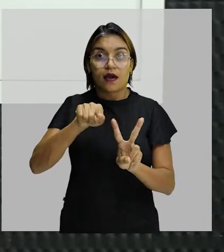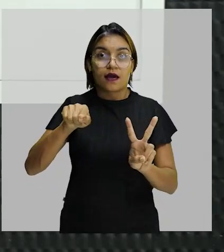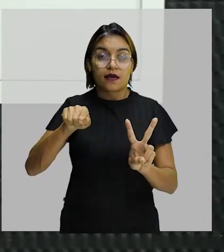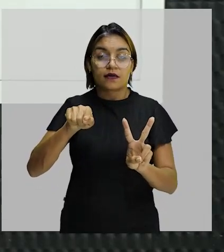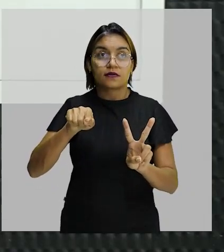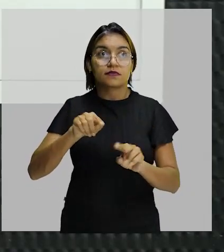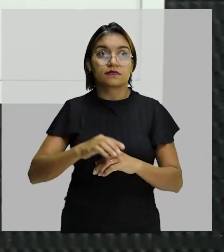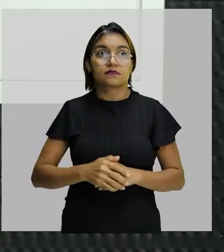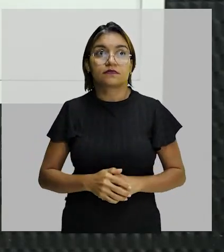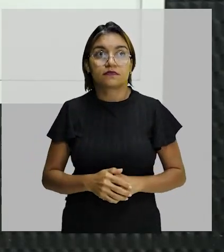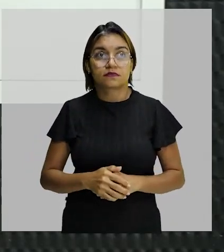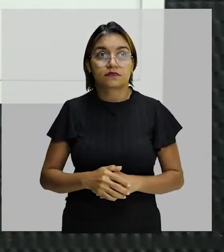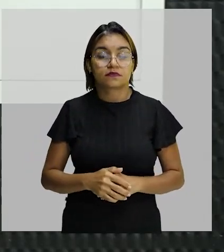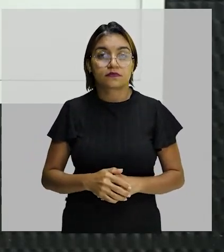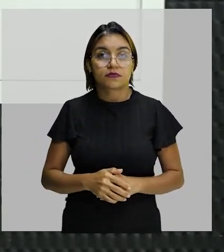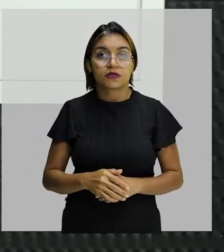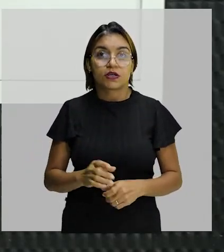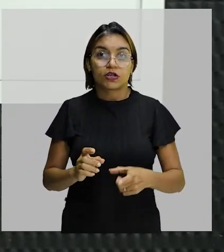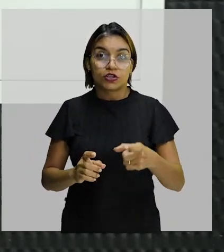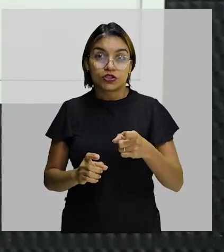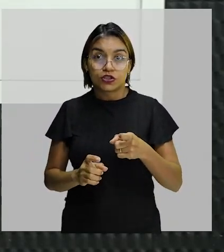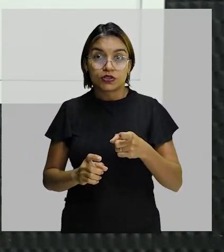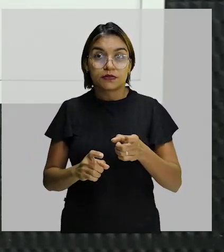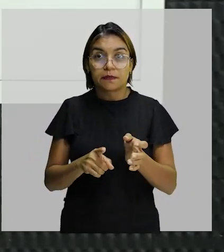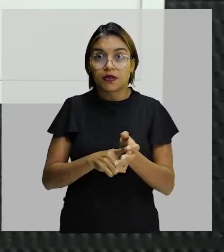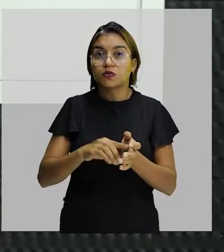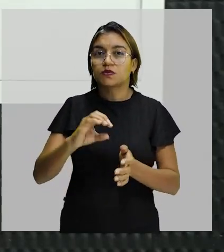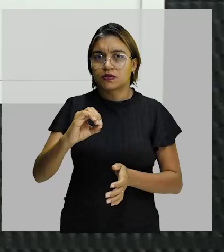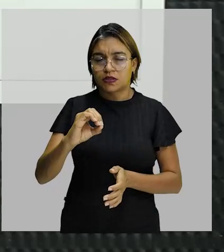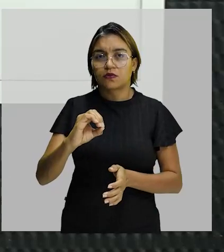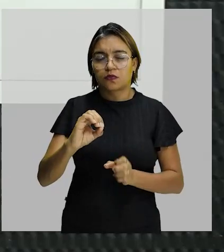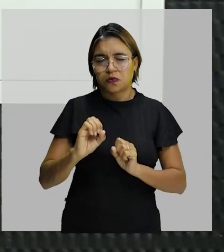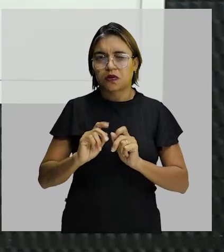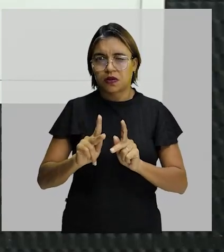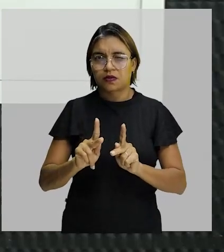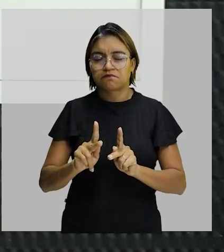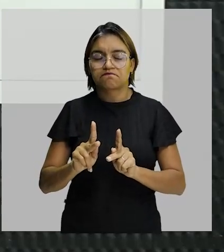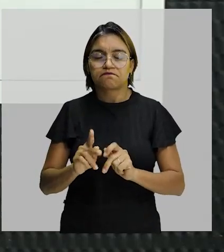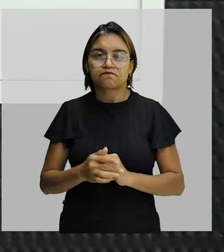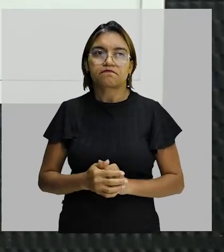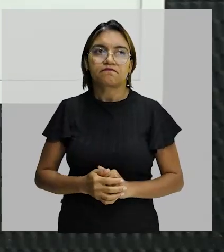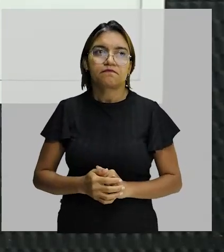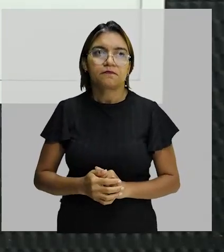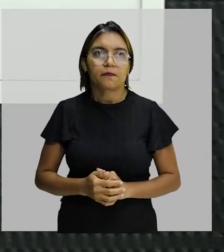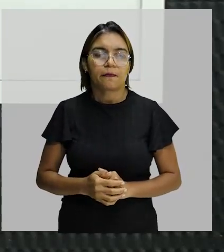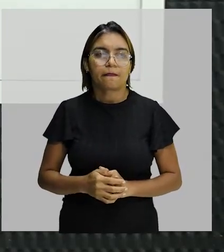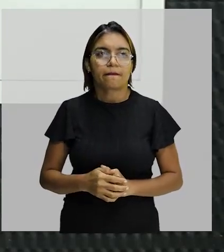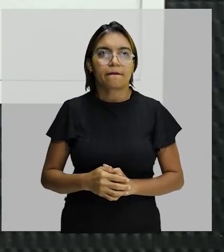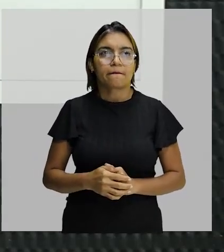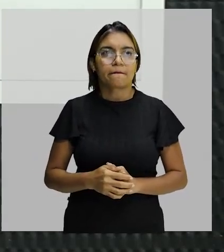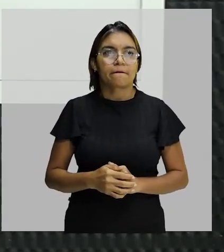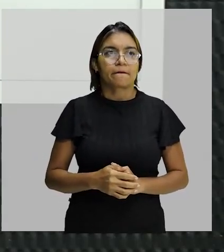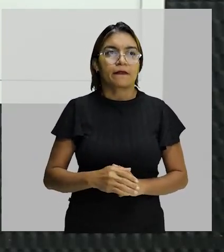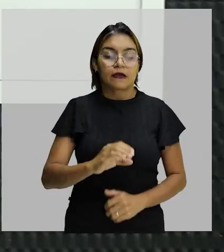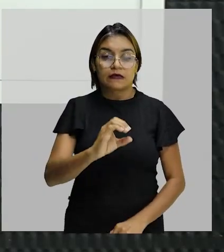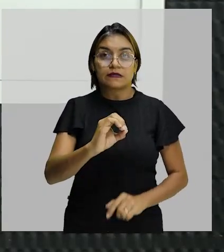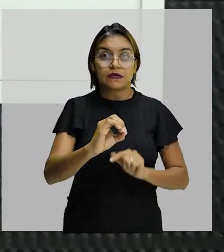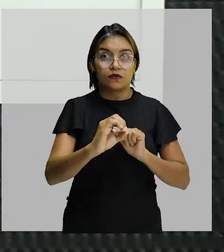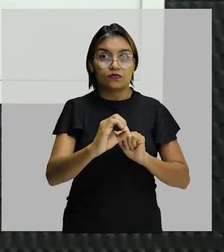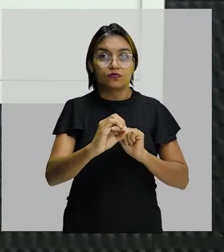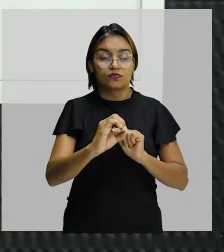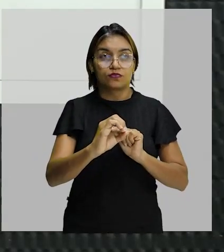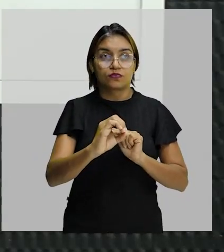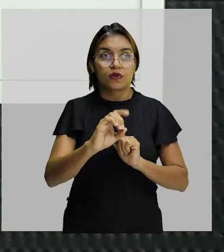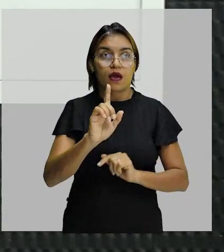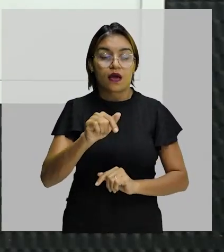esse x menos zero, não altere nada. Bom, então quais são as raízes, galera? Ó, esse zero, por exemplo, esse zero aqui, é